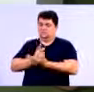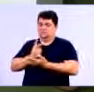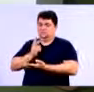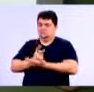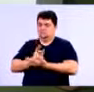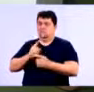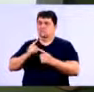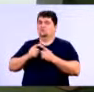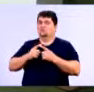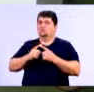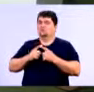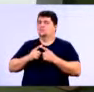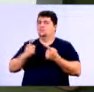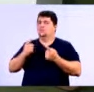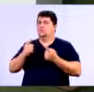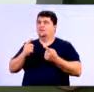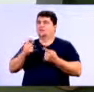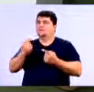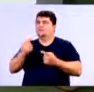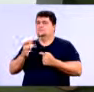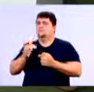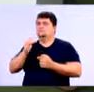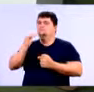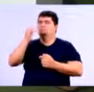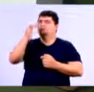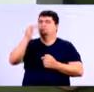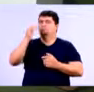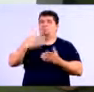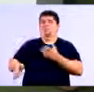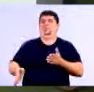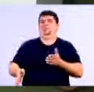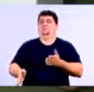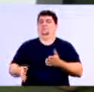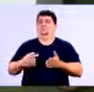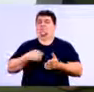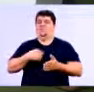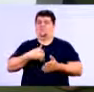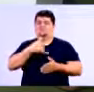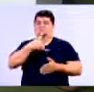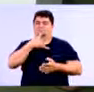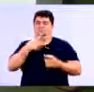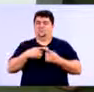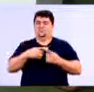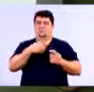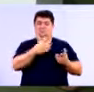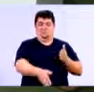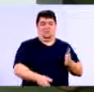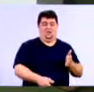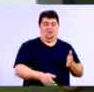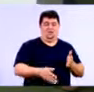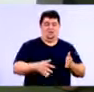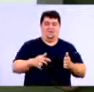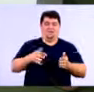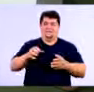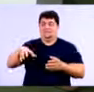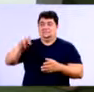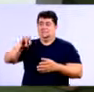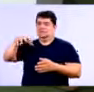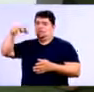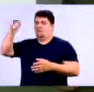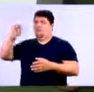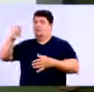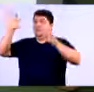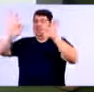às vezes almejar as estrelas e acabar não ganhando muito. Eu tenho outra maneira de dizer, eu acho assim, eu fico mais triste quando eu perco do que eu fico feliz quando eu ganho. Então eu tenho um perfil